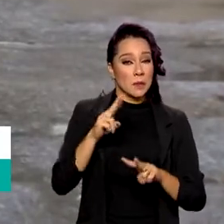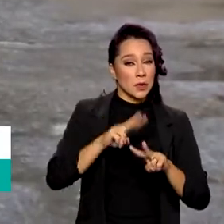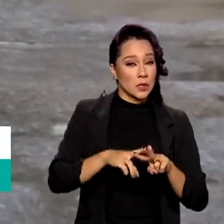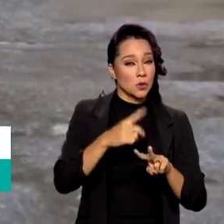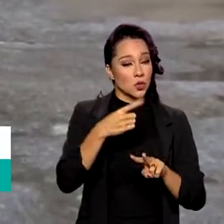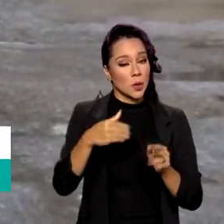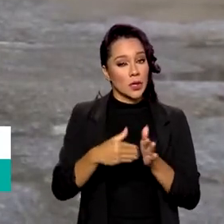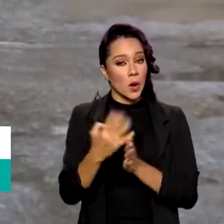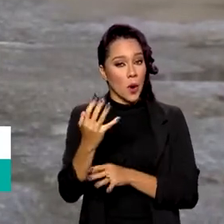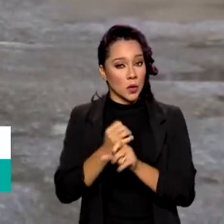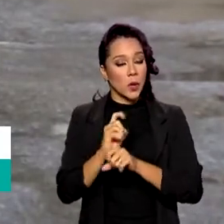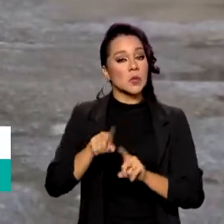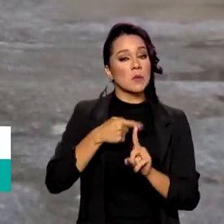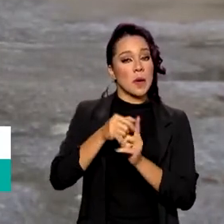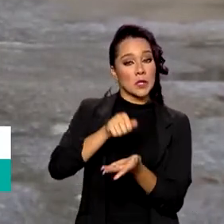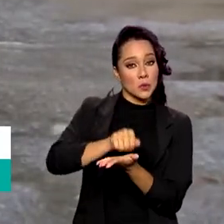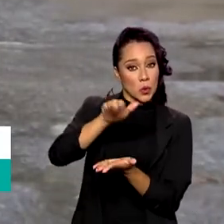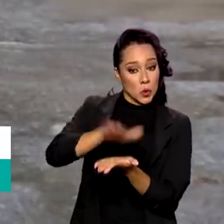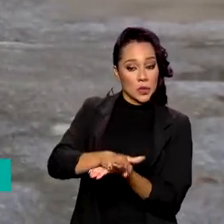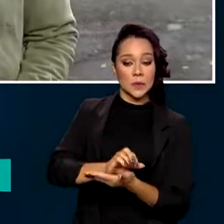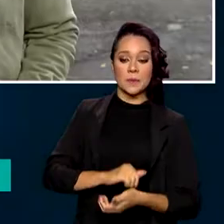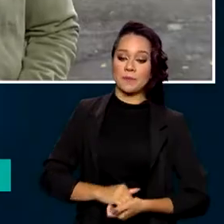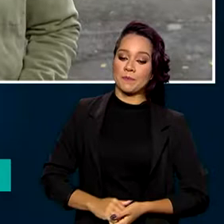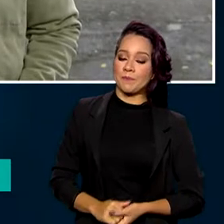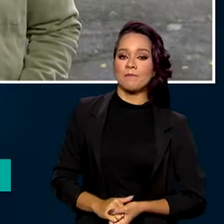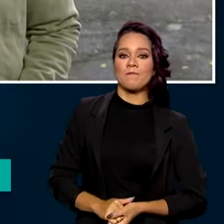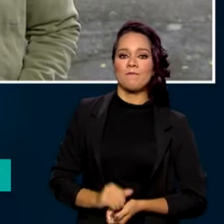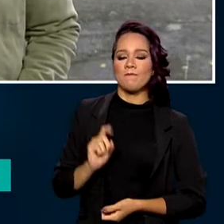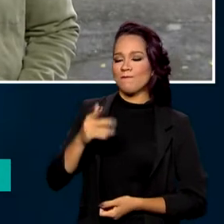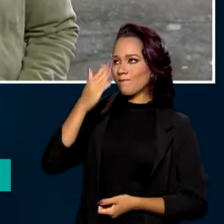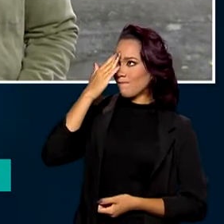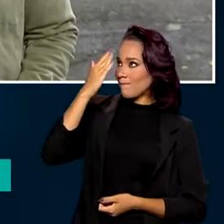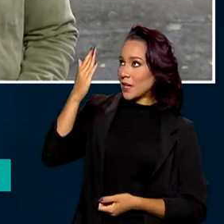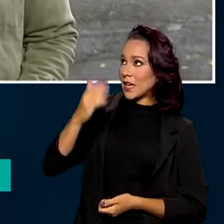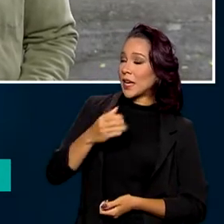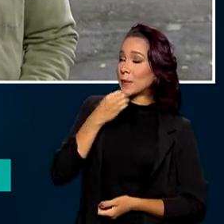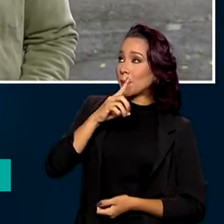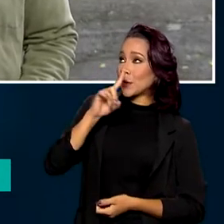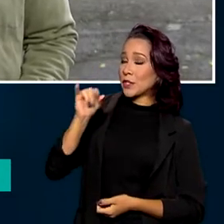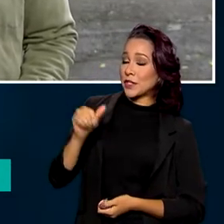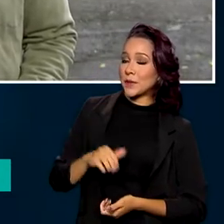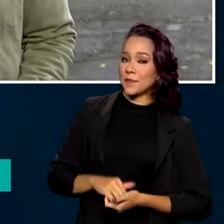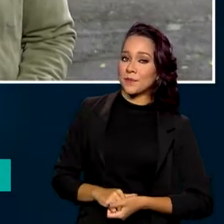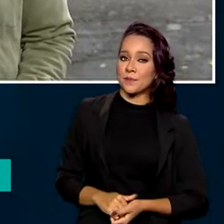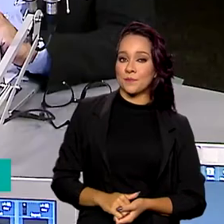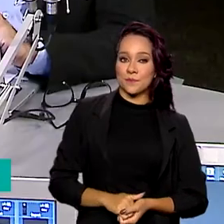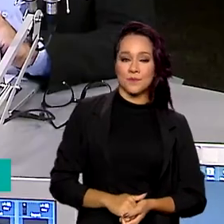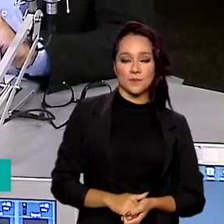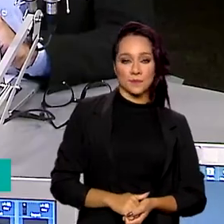1 a 4 anos além de multa eu volto com vocês ok Tiago Bom dia bom trabalho